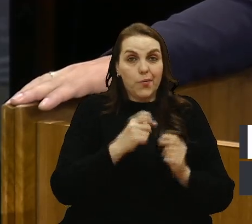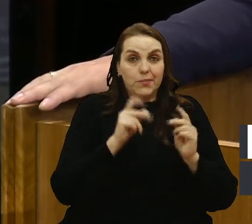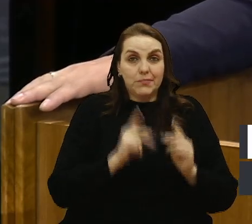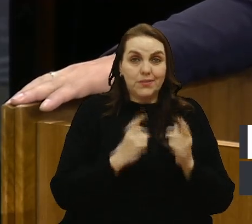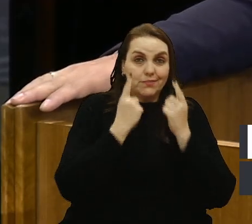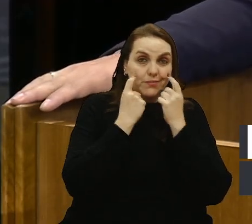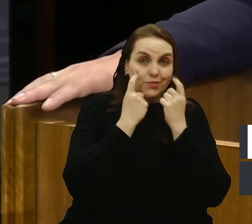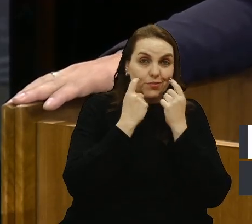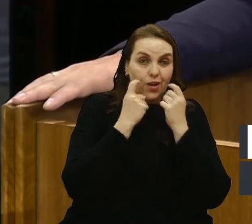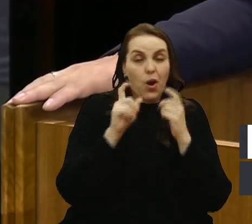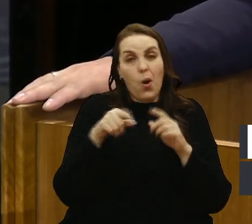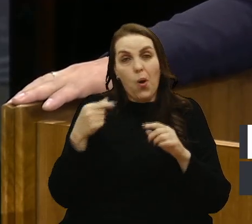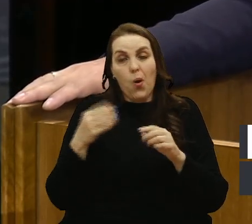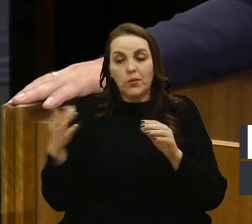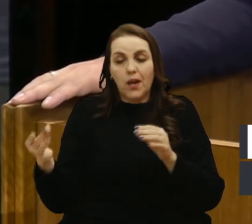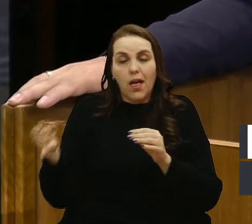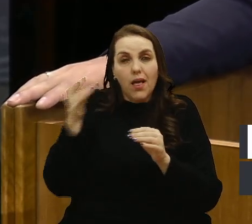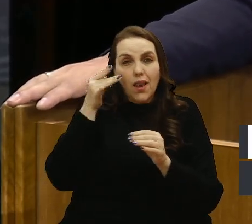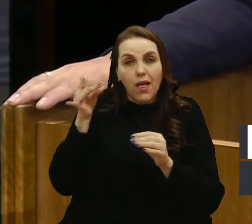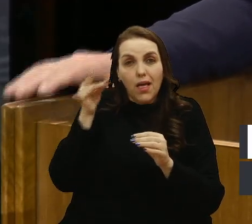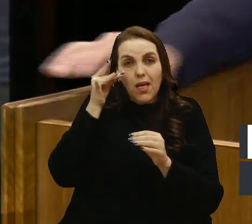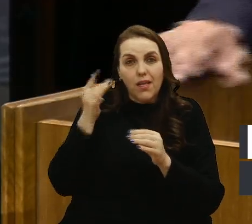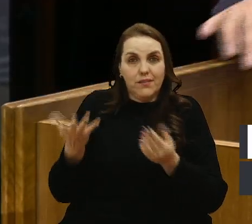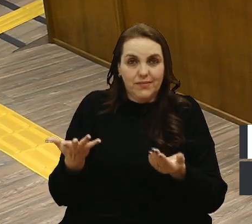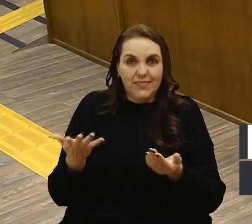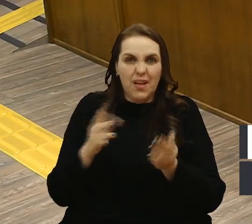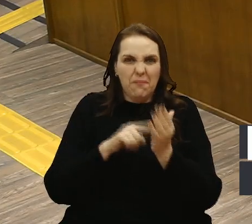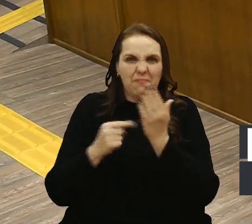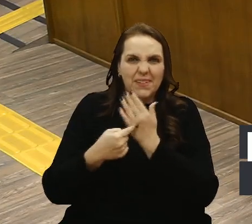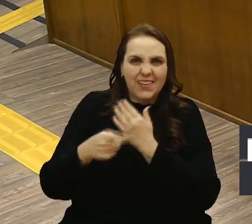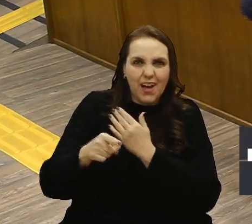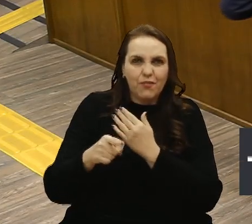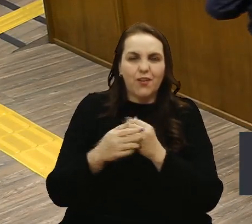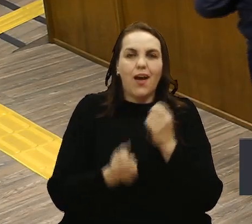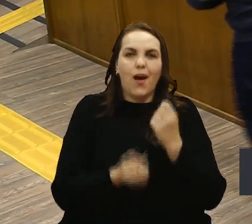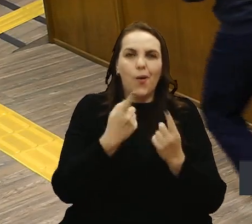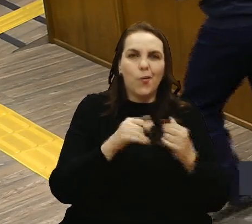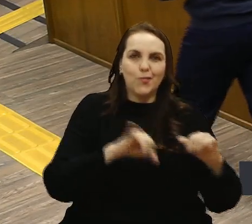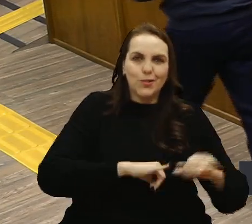outros vêm de lenço. E a vida continua. Obrigado, presidente. Para declarar o voto, vereador